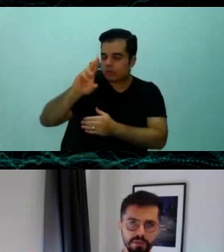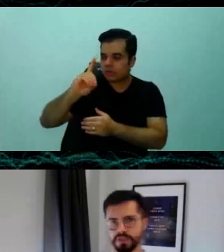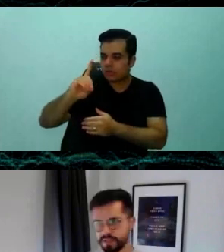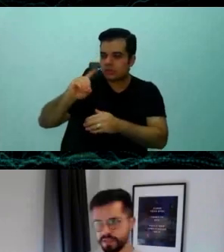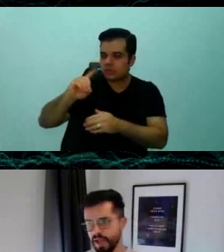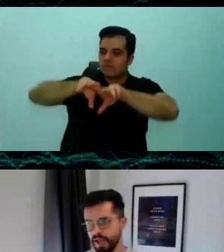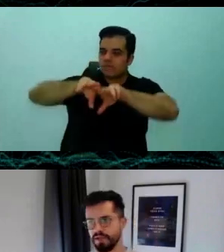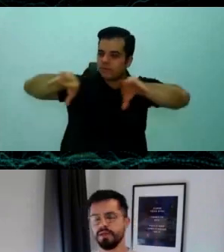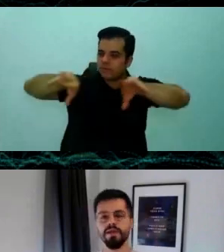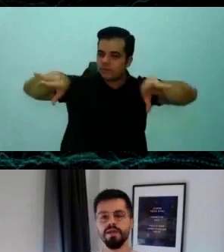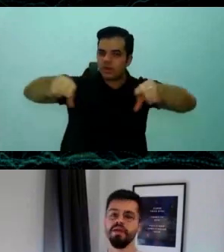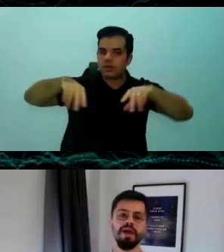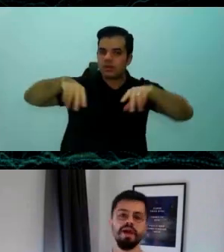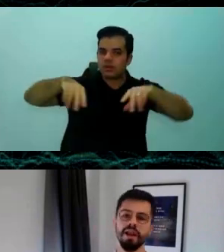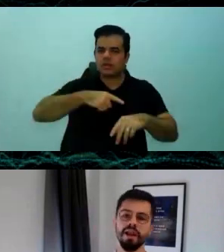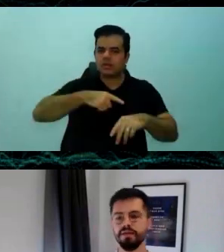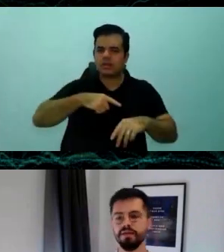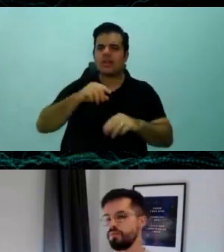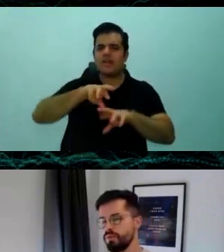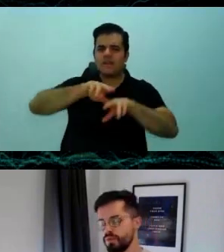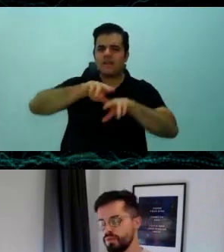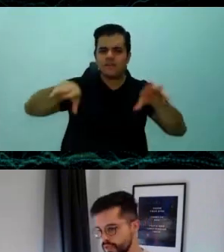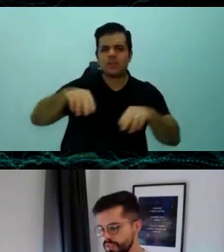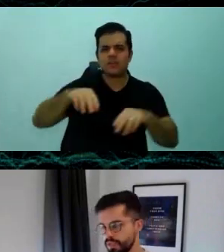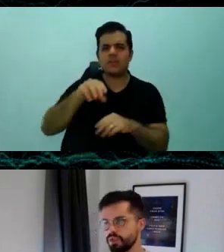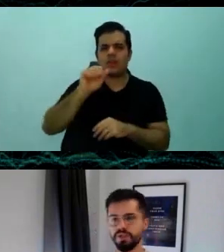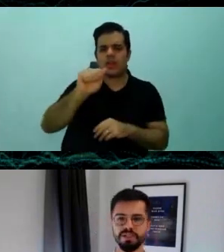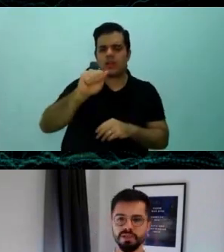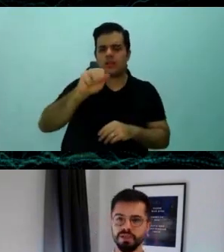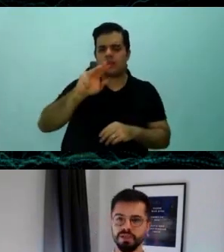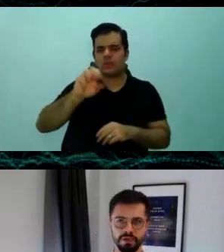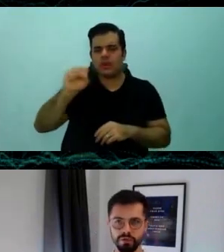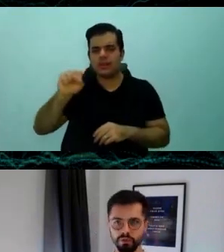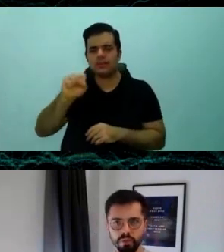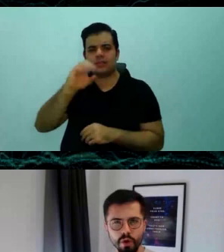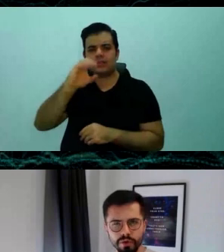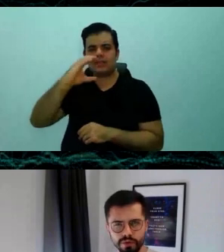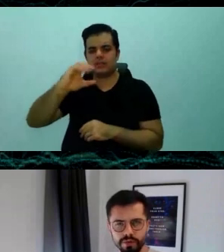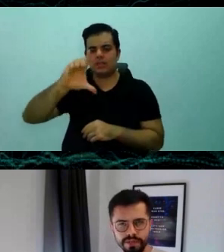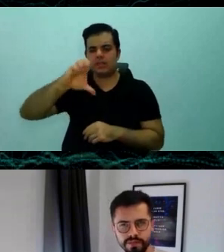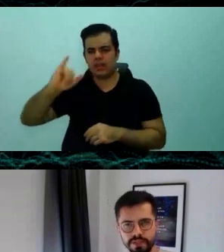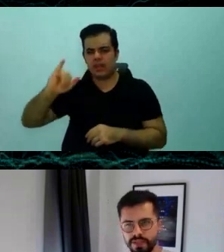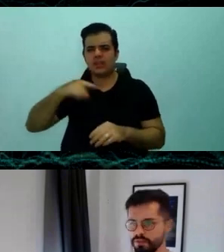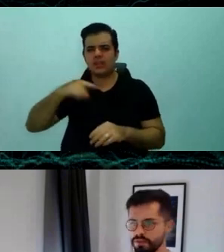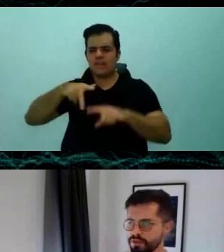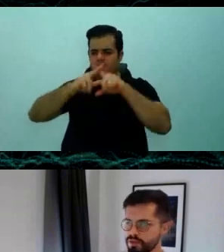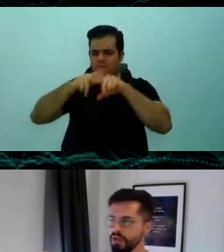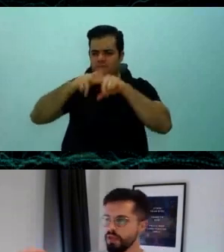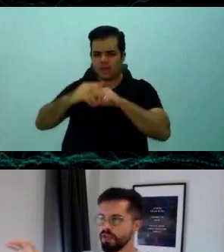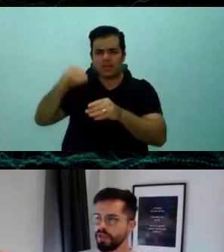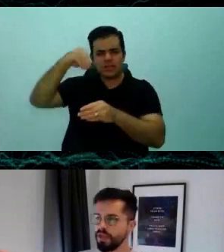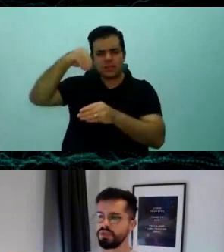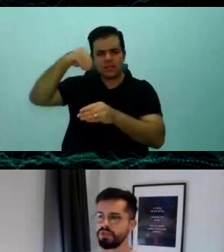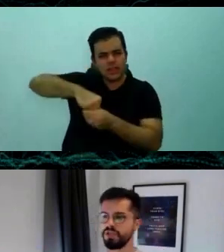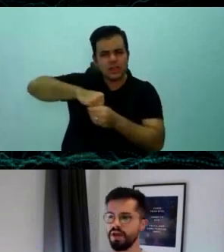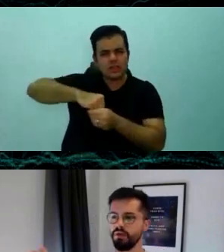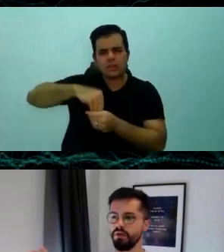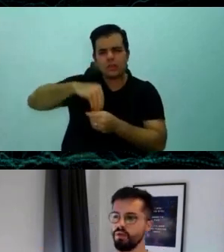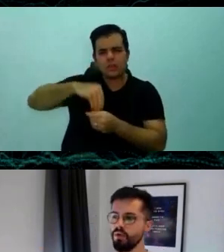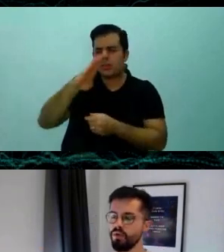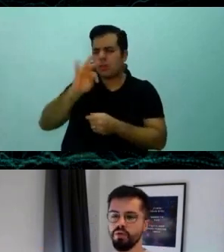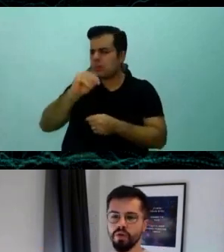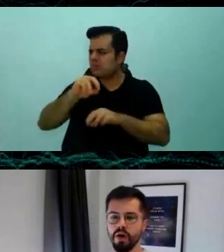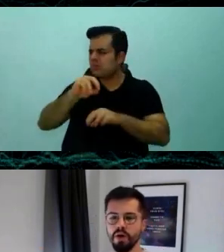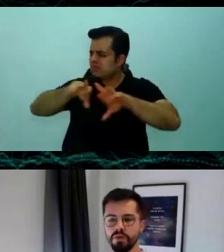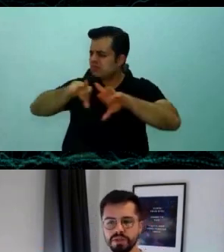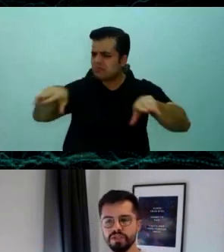WS você tinha wsc ai né que era que tinha execuções em cima de do boto né não sei se vocês lembram disso então você